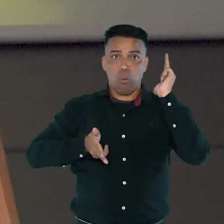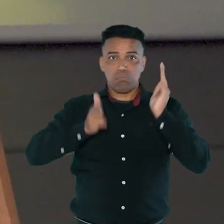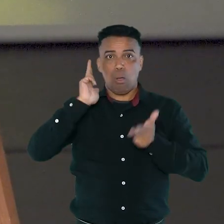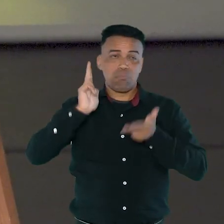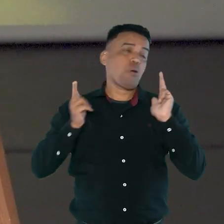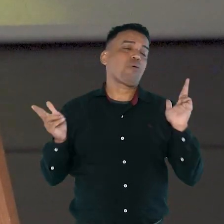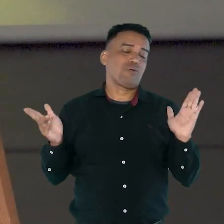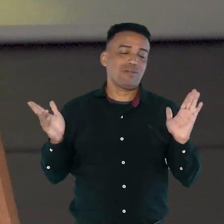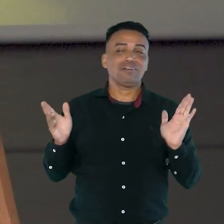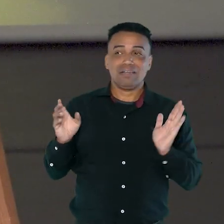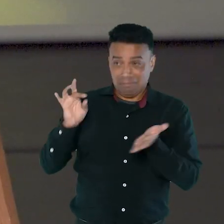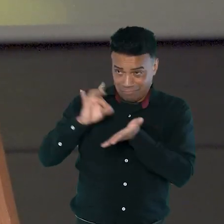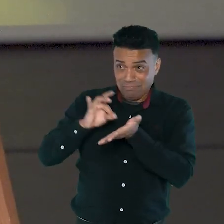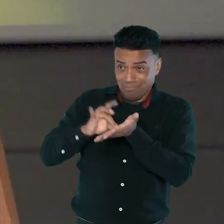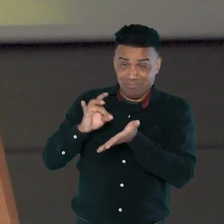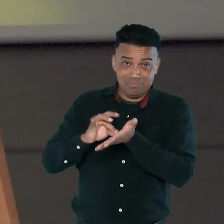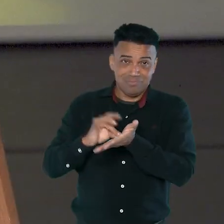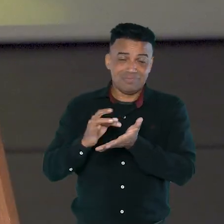Não é isso?